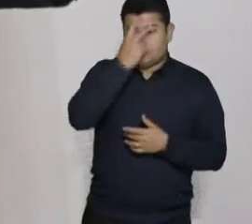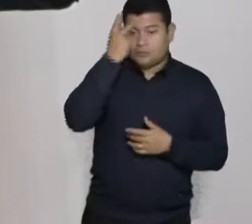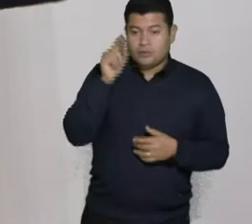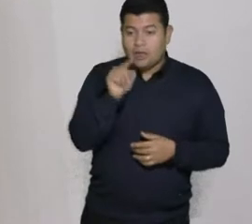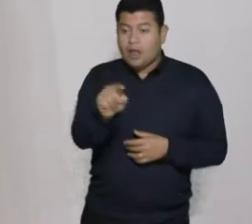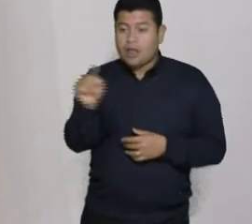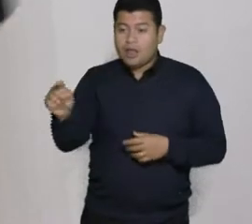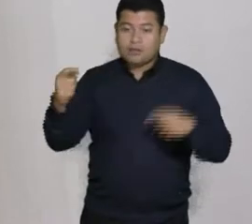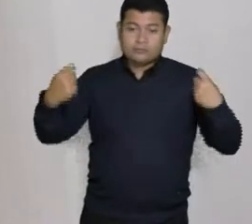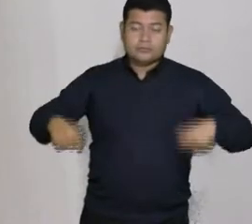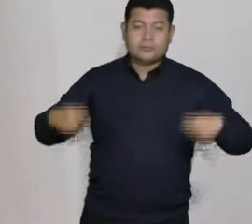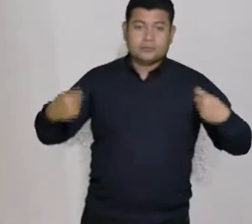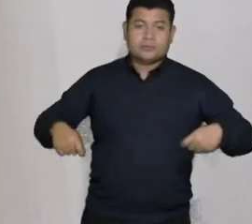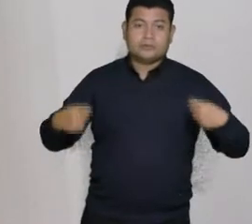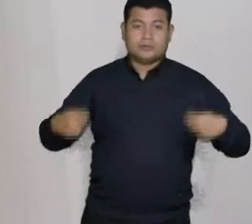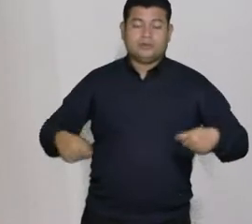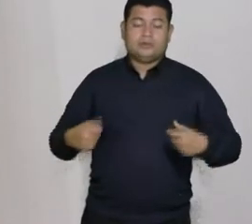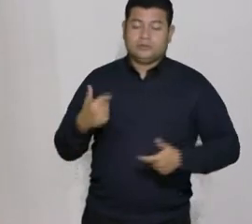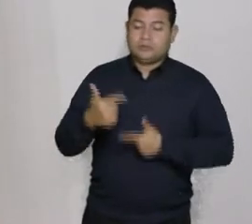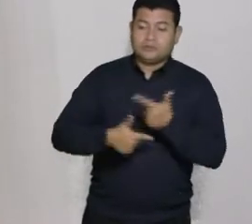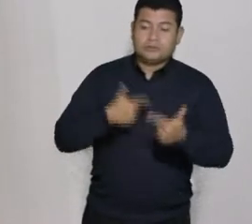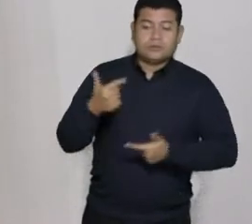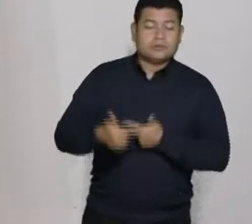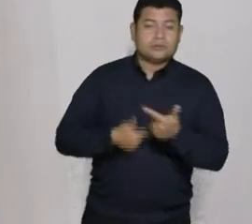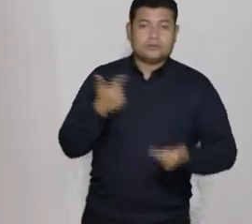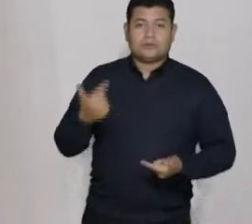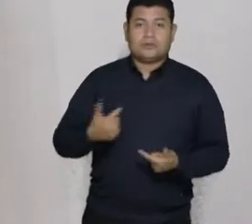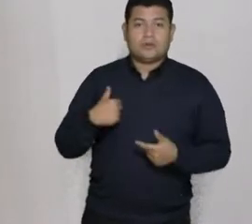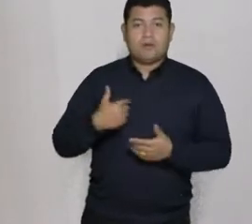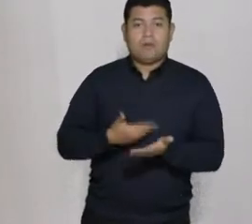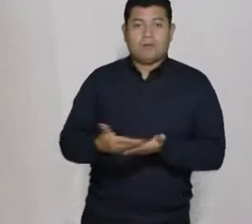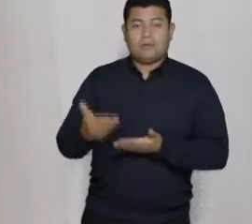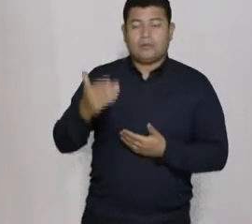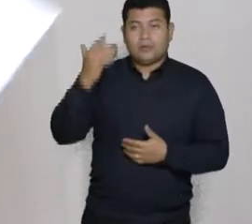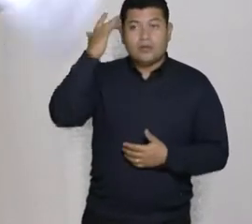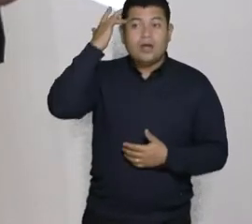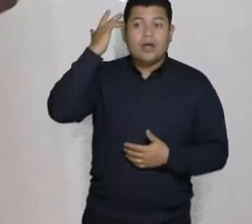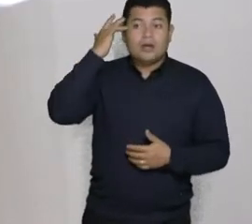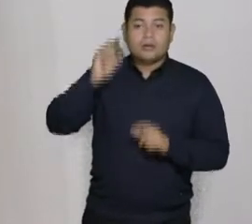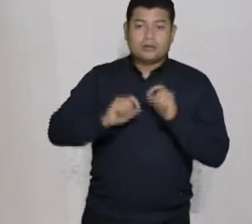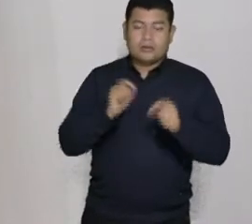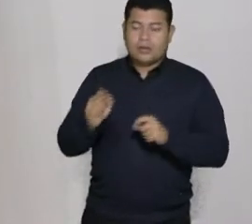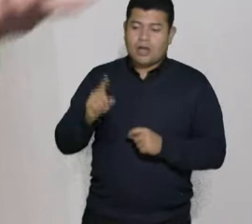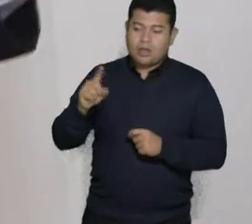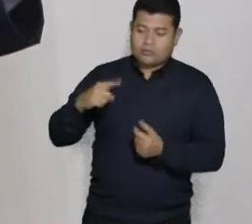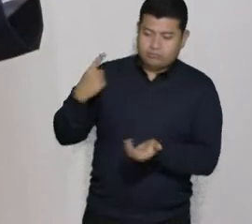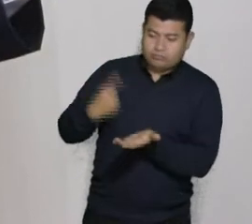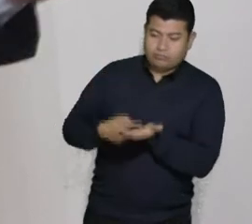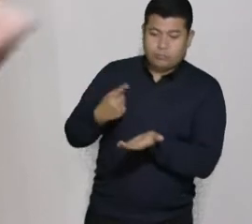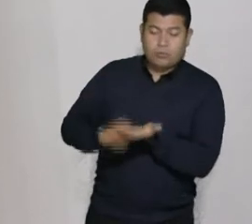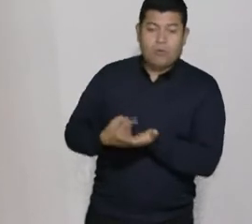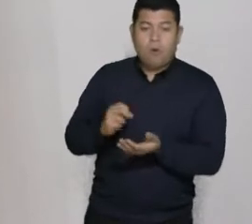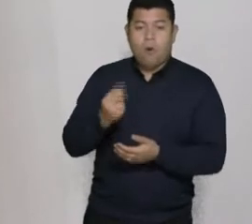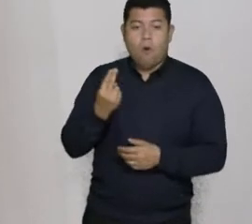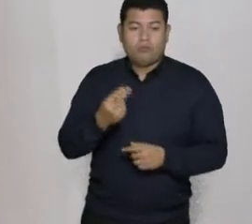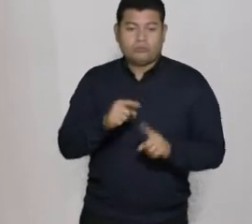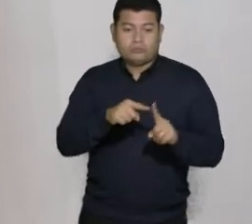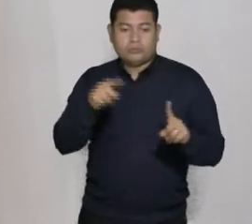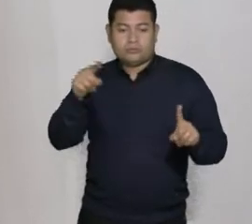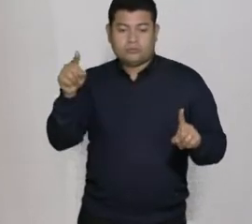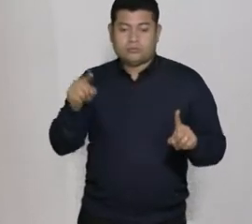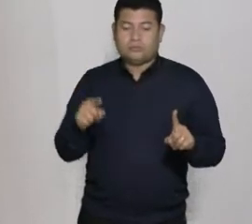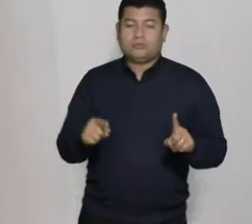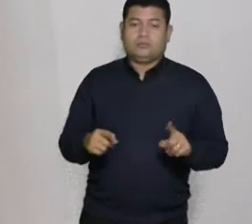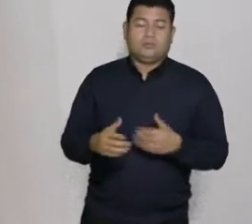precisando dos serviços é começar a achar que tudo são só certames números tudo